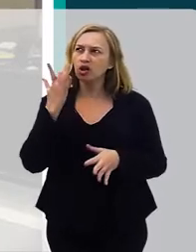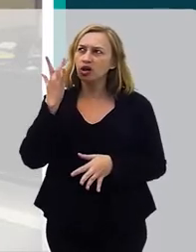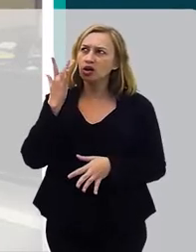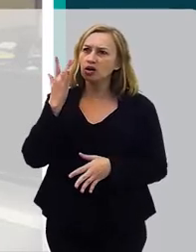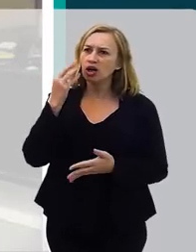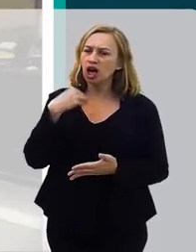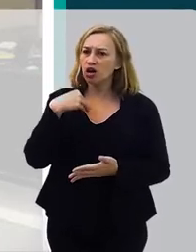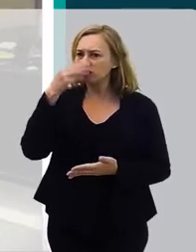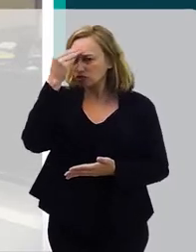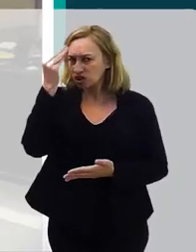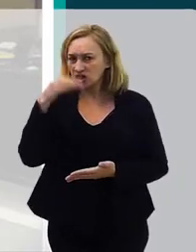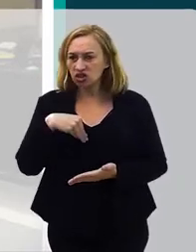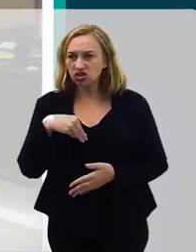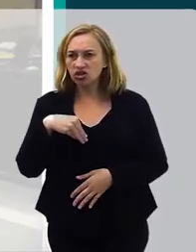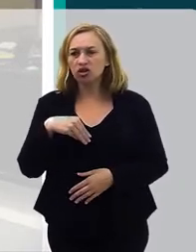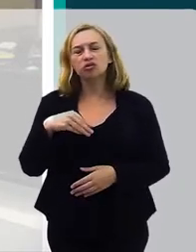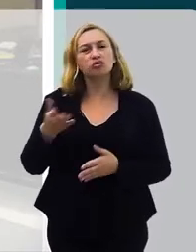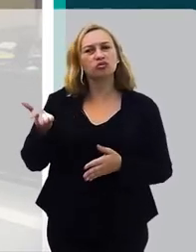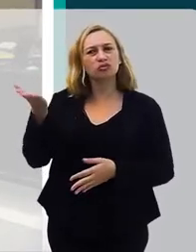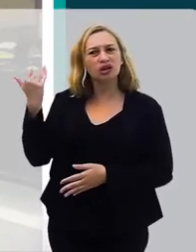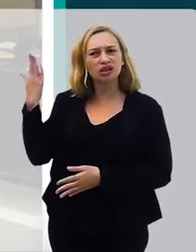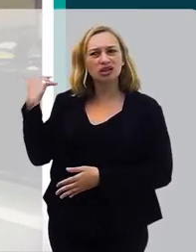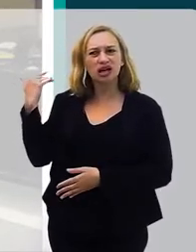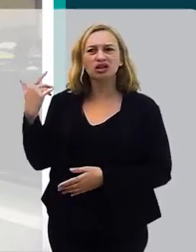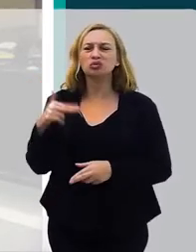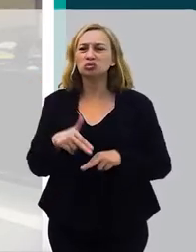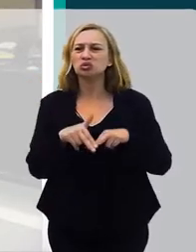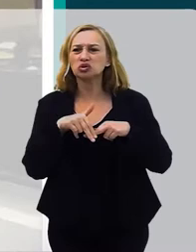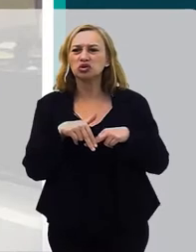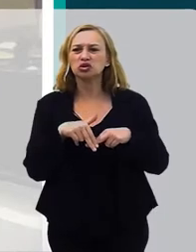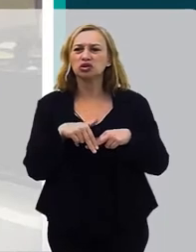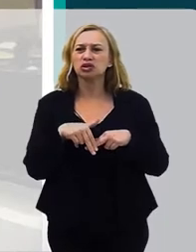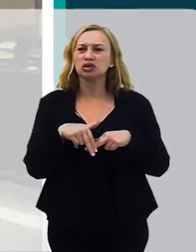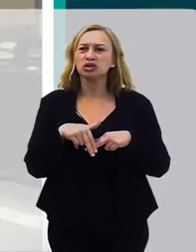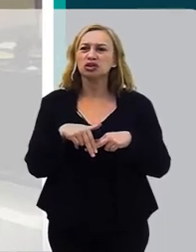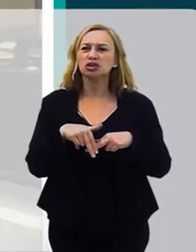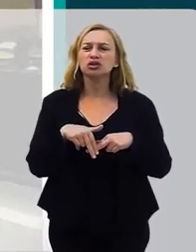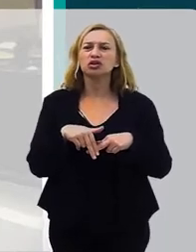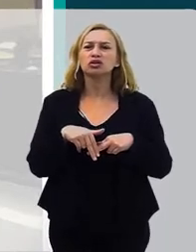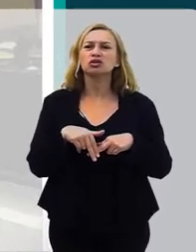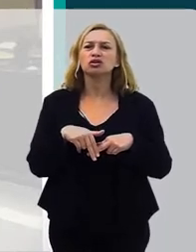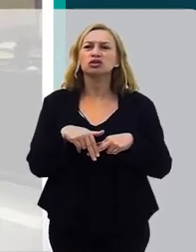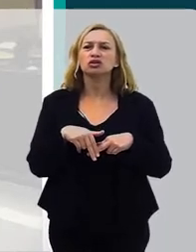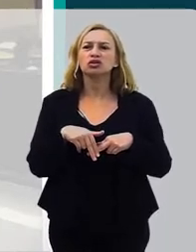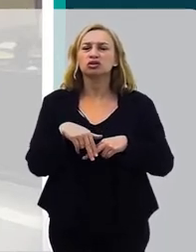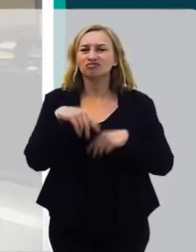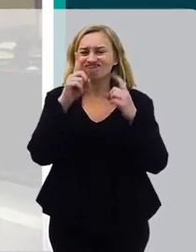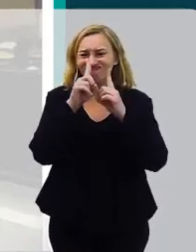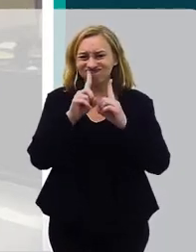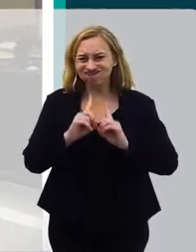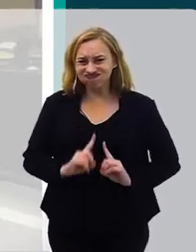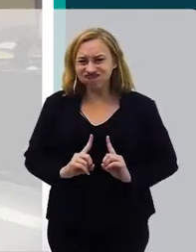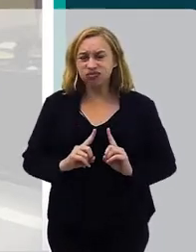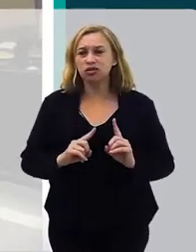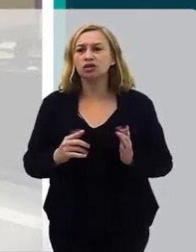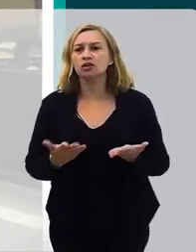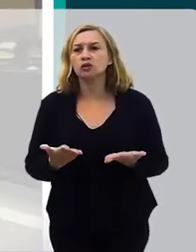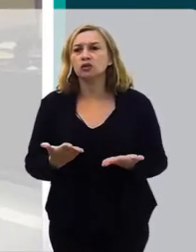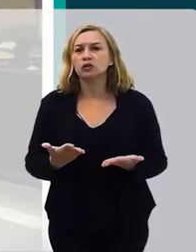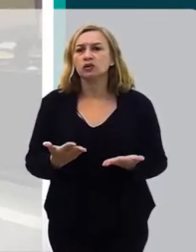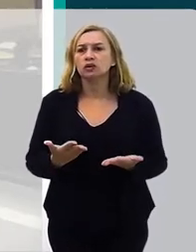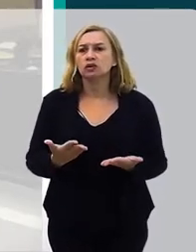tinha desistido na época devido a estar em um estado depressivo.